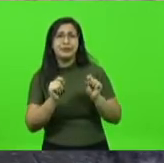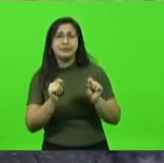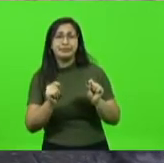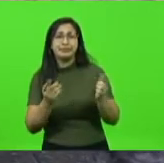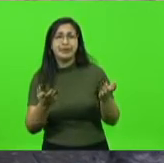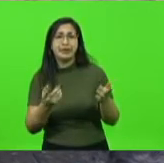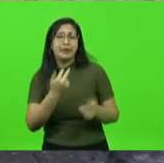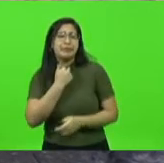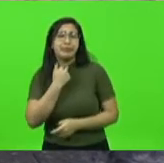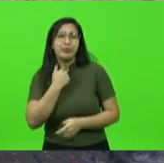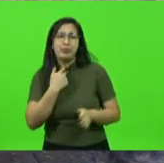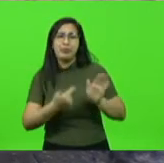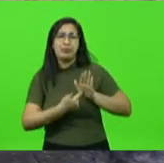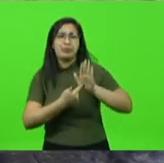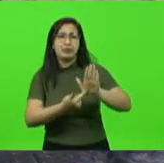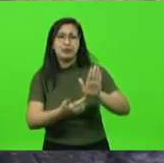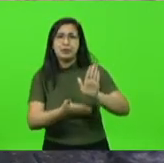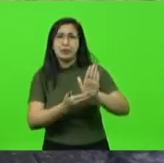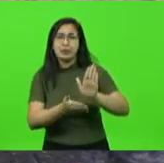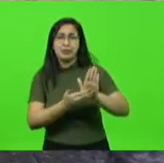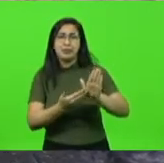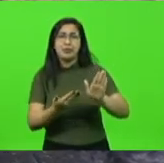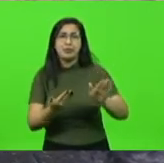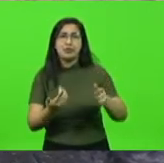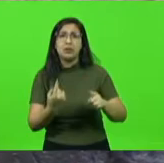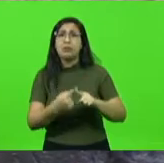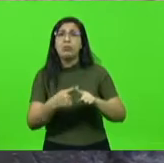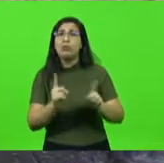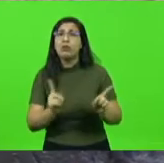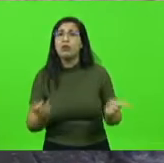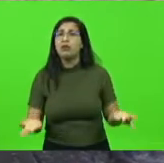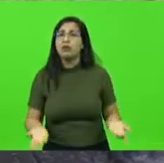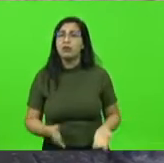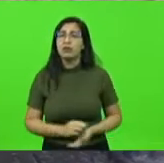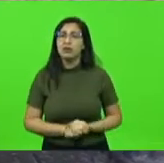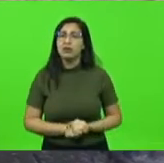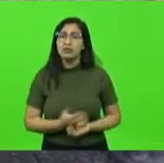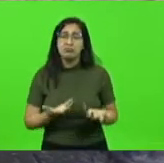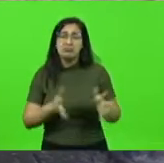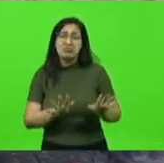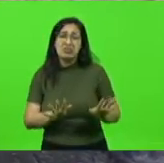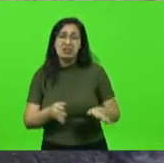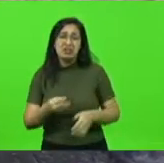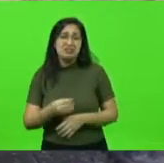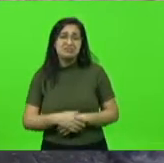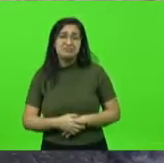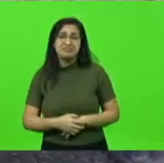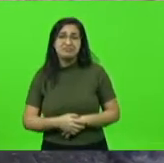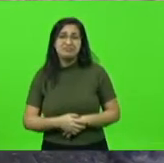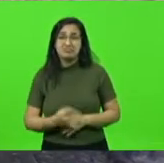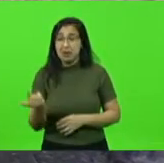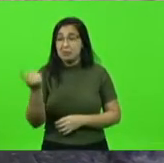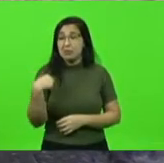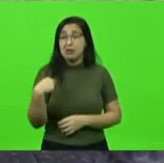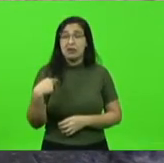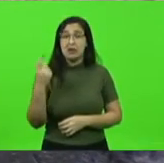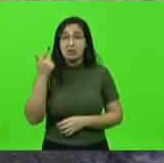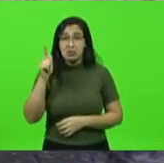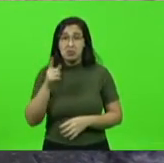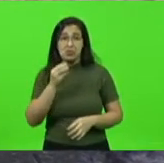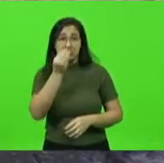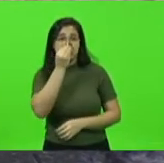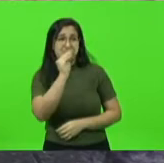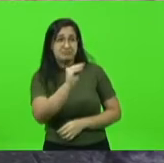não pode apresentar a sua proposta, por que não? Mas por que não? Porque eu não quero, ou porque eu recebi a determinação de alguém para